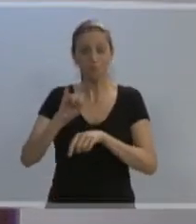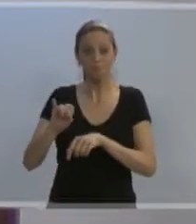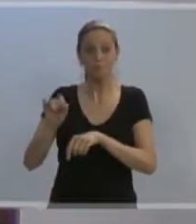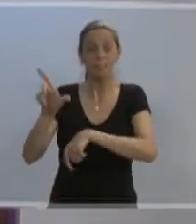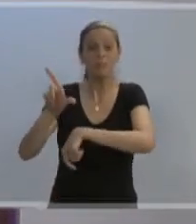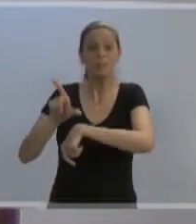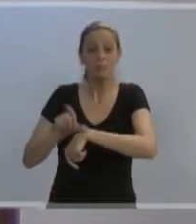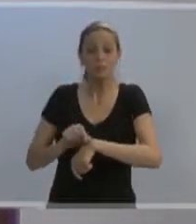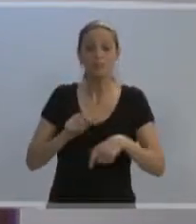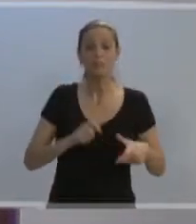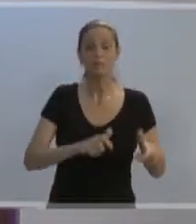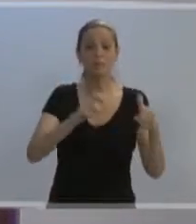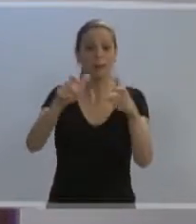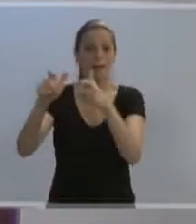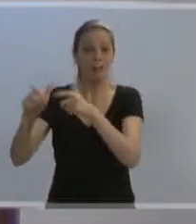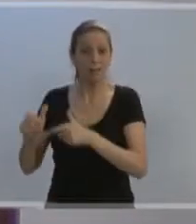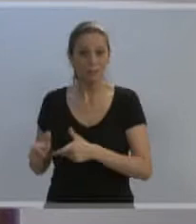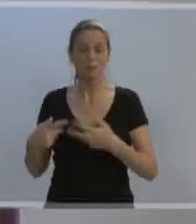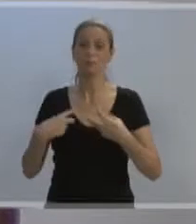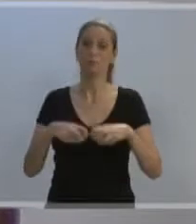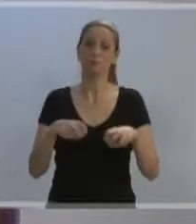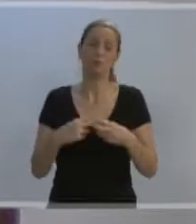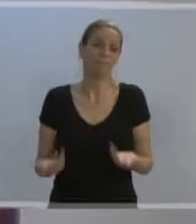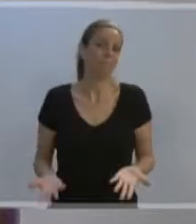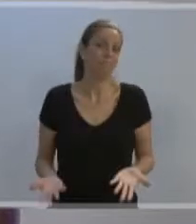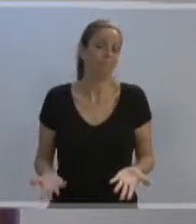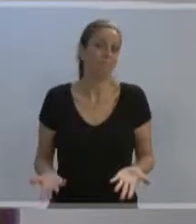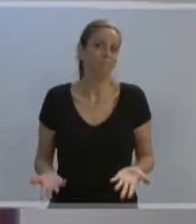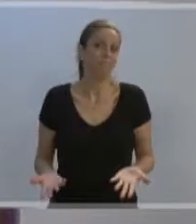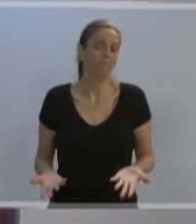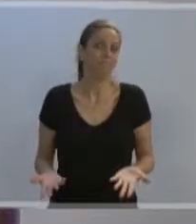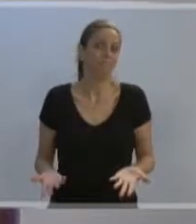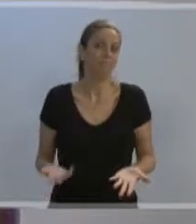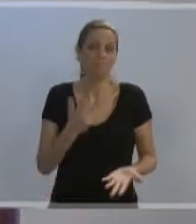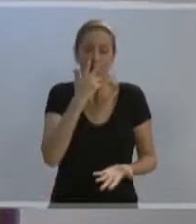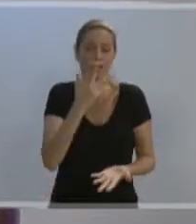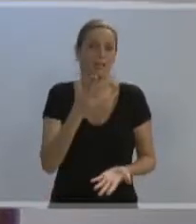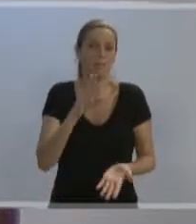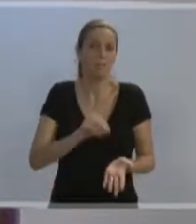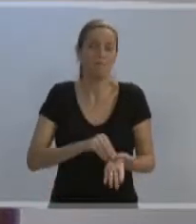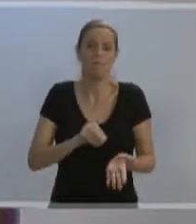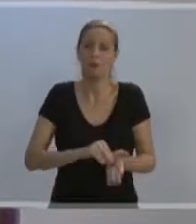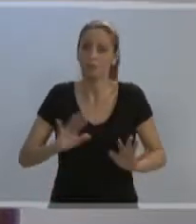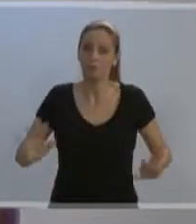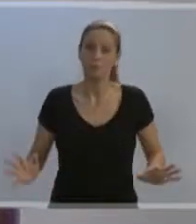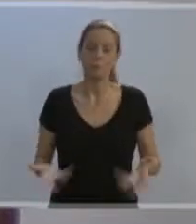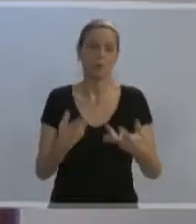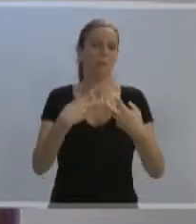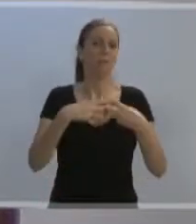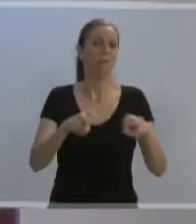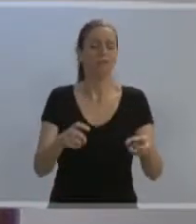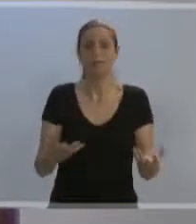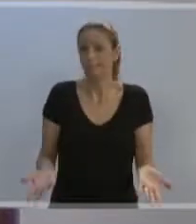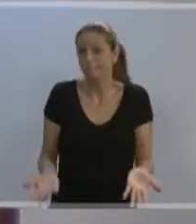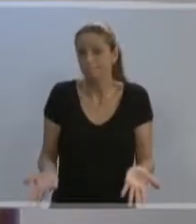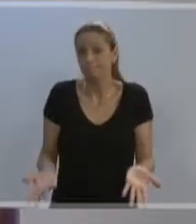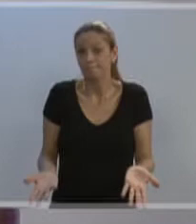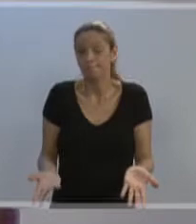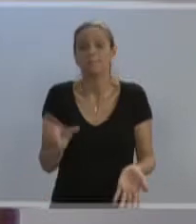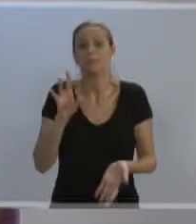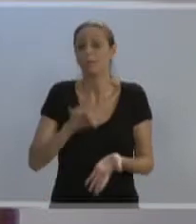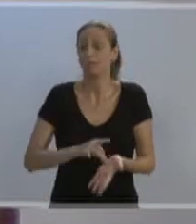espaços ofertados, isso é um movimento contrário à valorização do transporte coletivo. Então, eu não posso deixar aqui de dizer